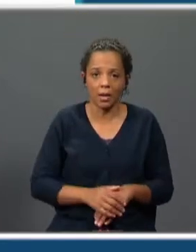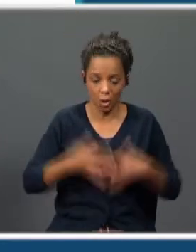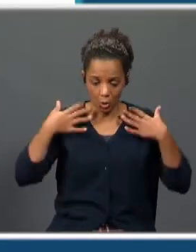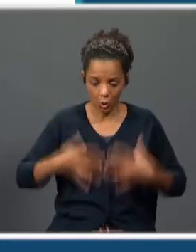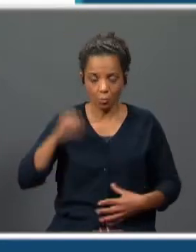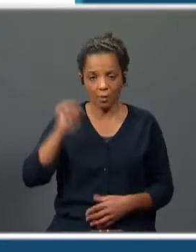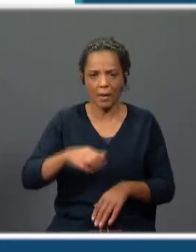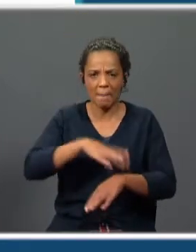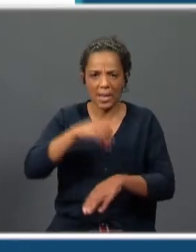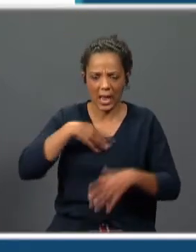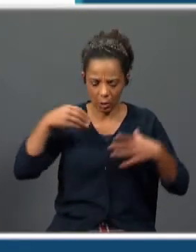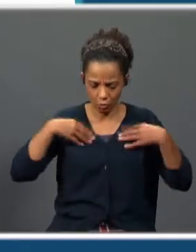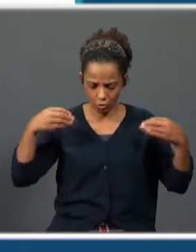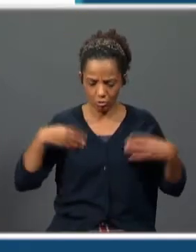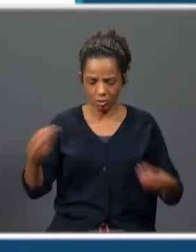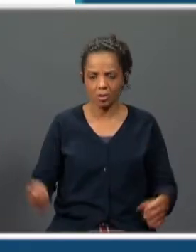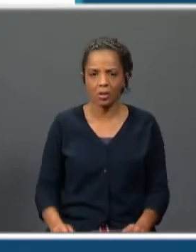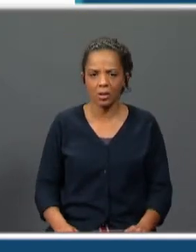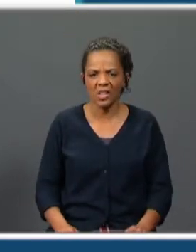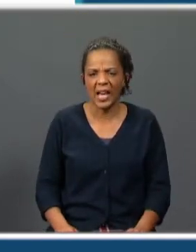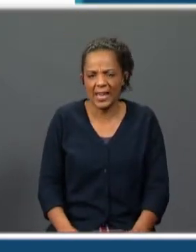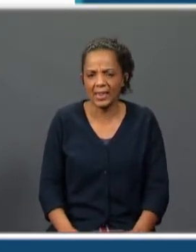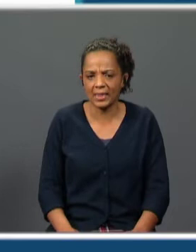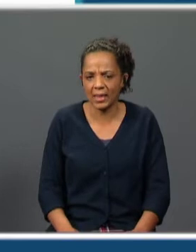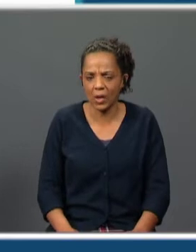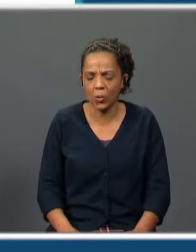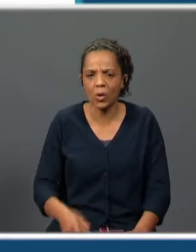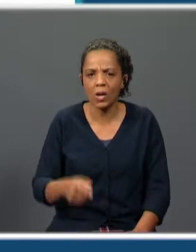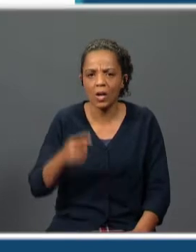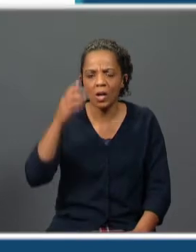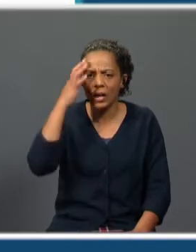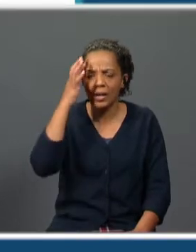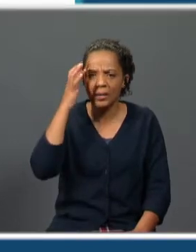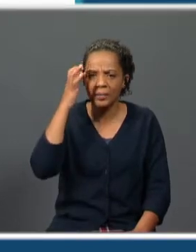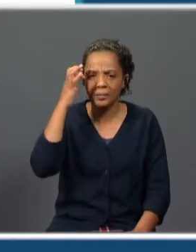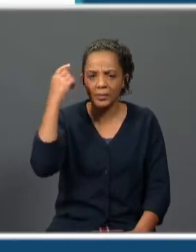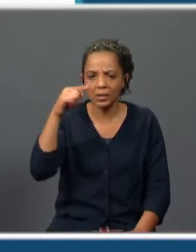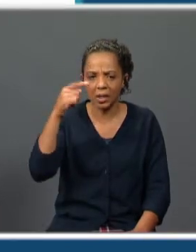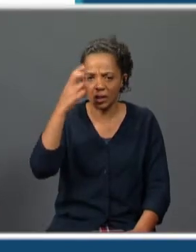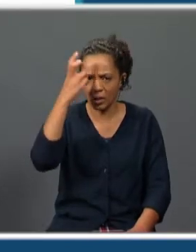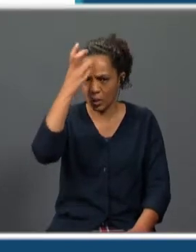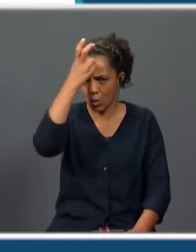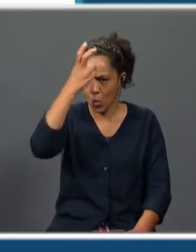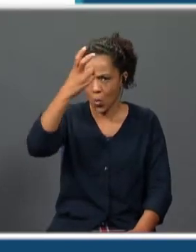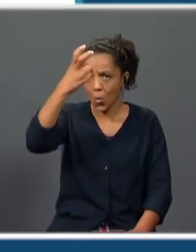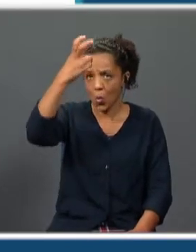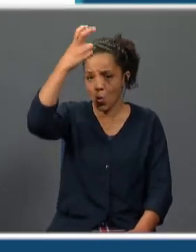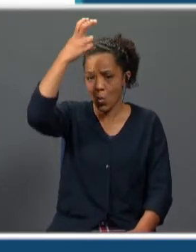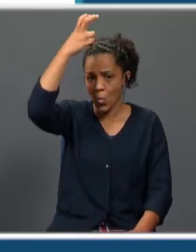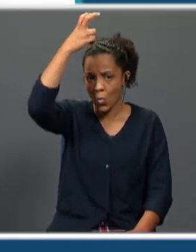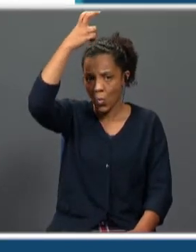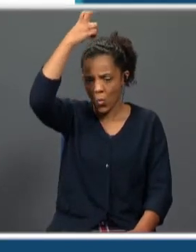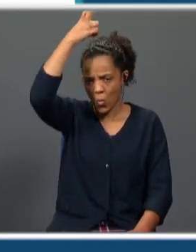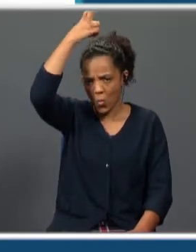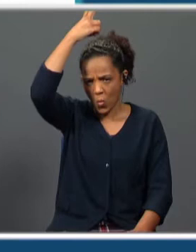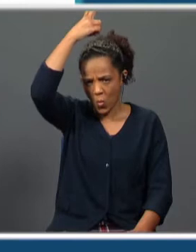de pelos. Ora, então e ali na sua cabeça? Tem ali umas hastes. E